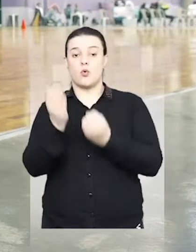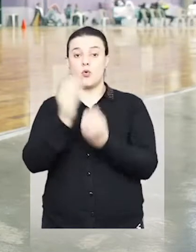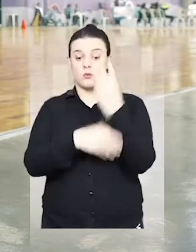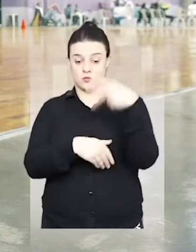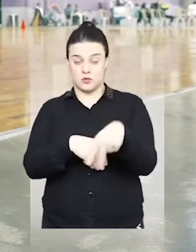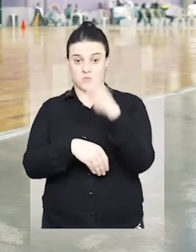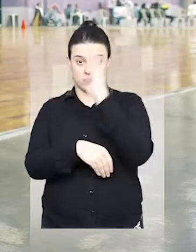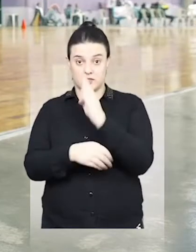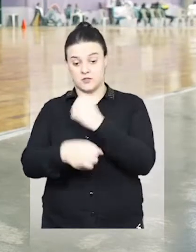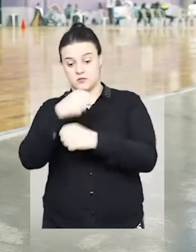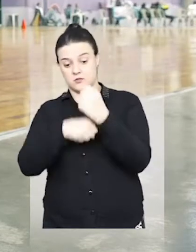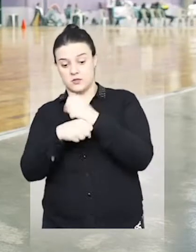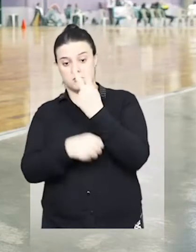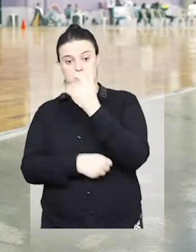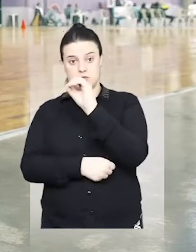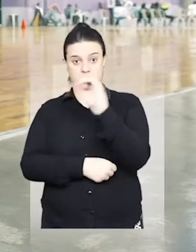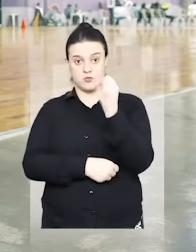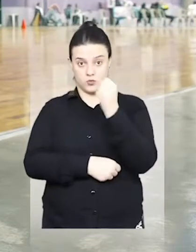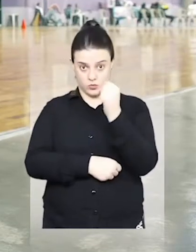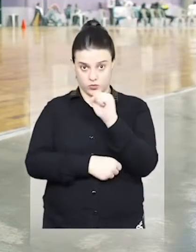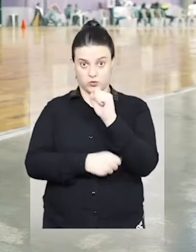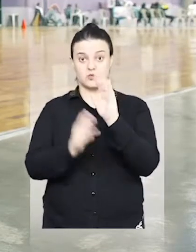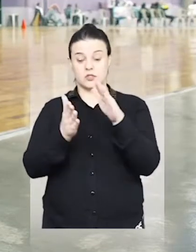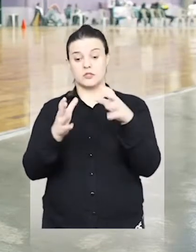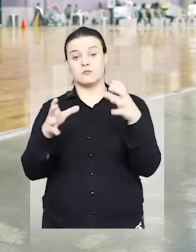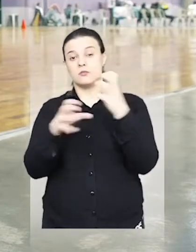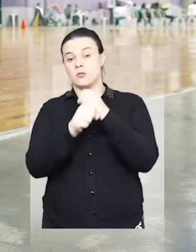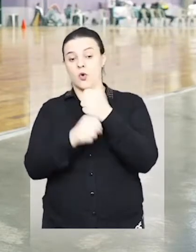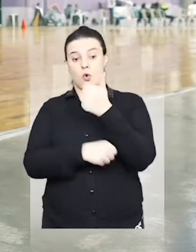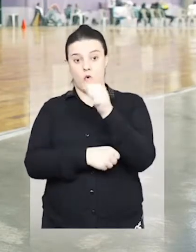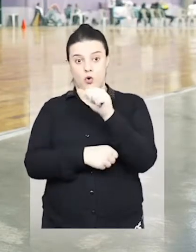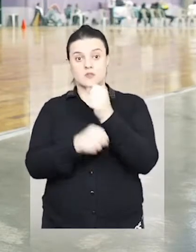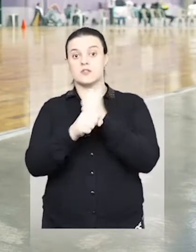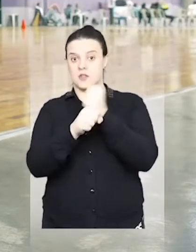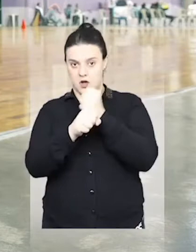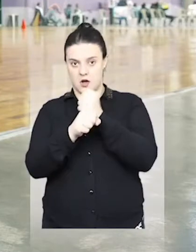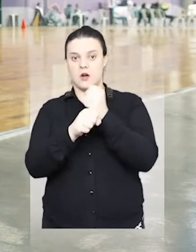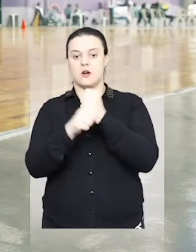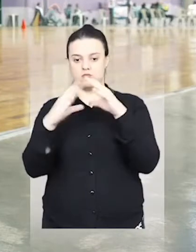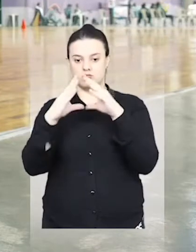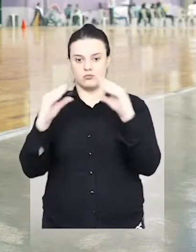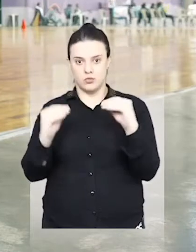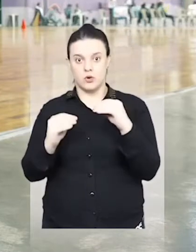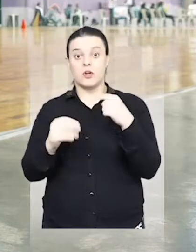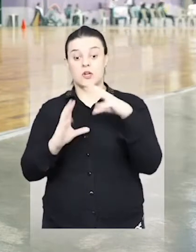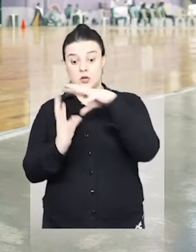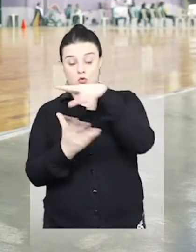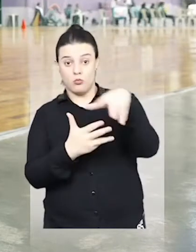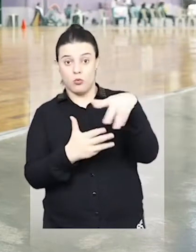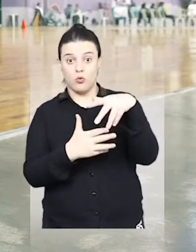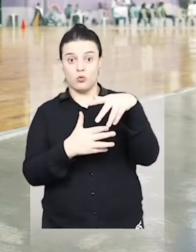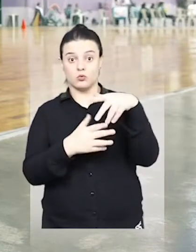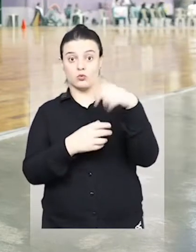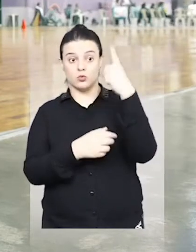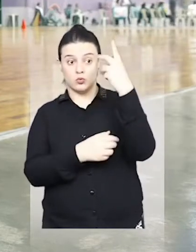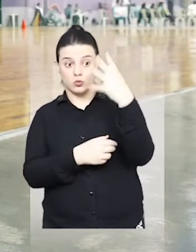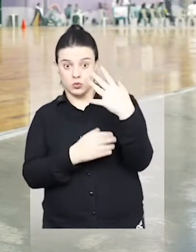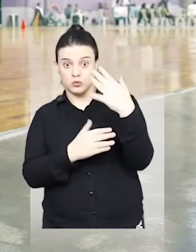aqui no Brasil em 2008, né? A gente estamos com 11 anos de rugby e subindo no ranking